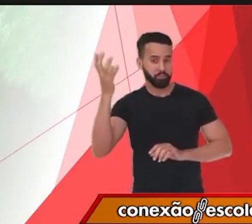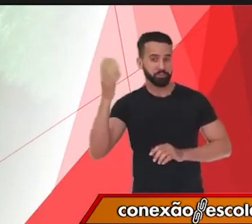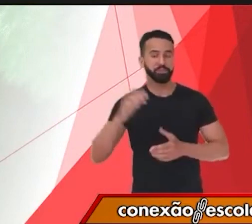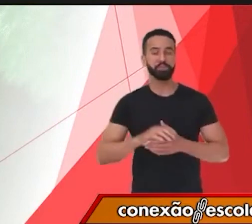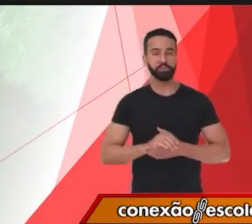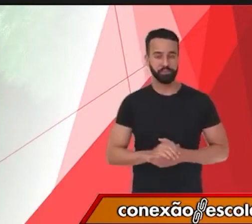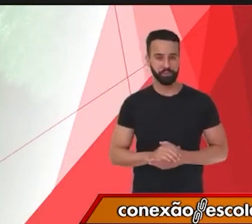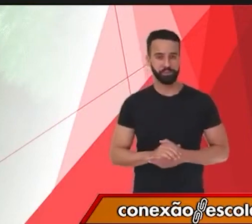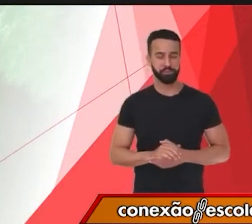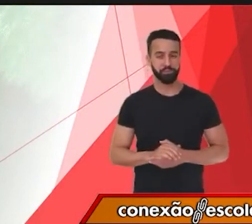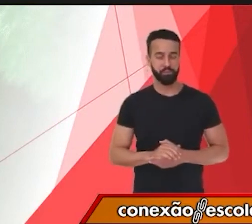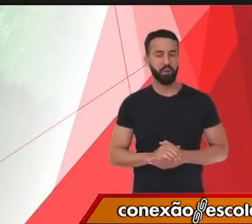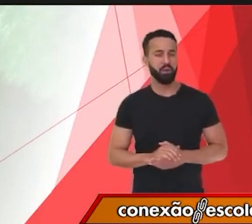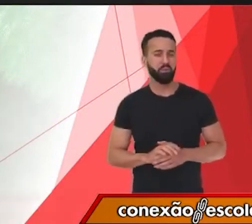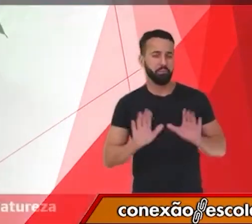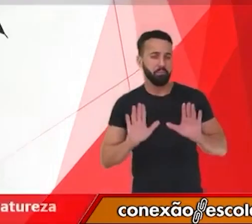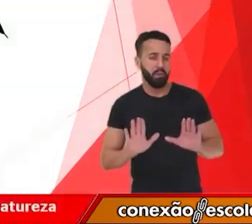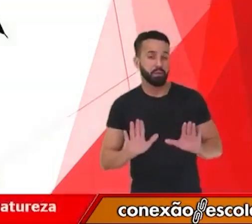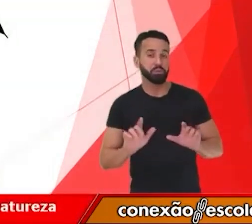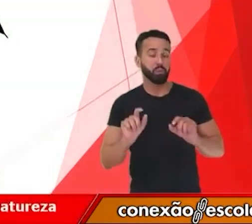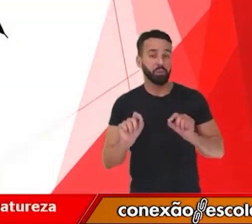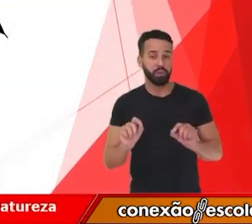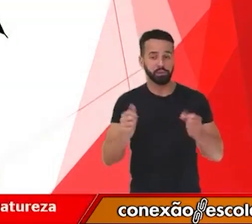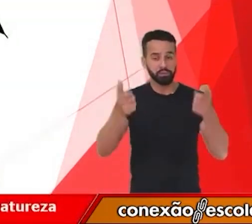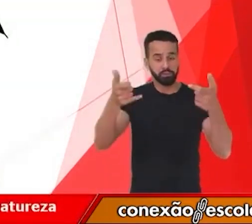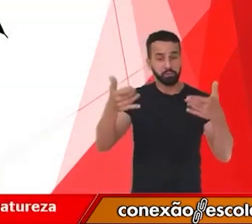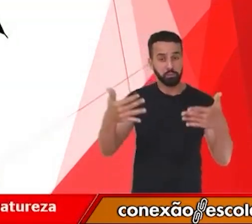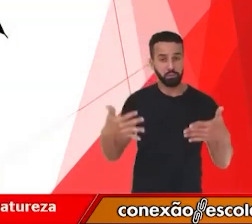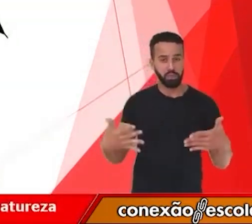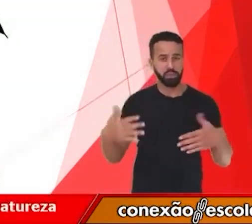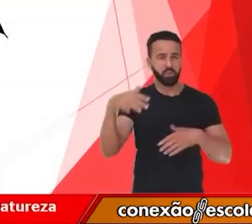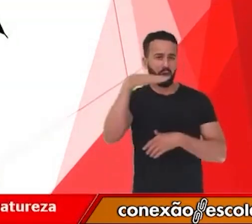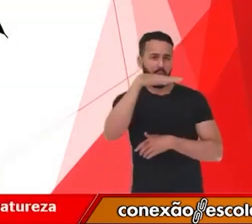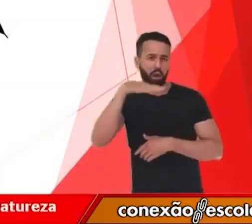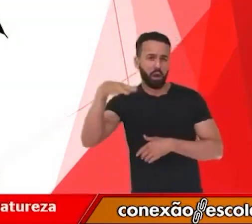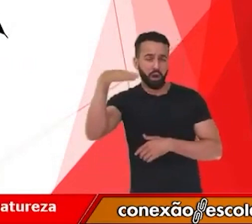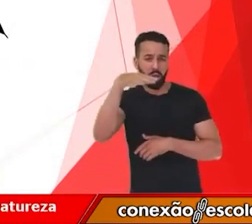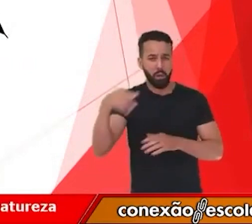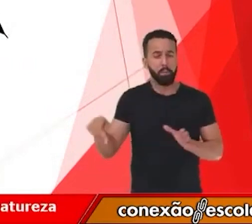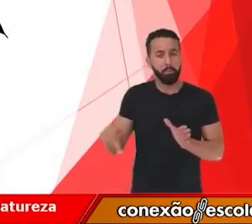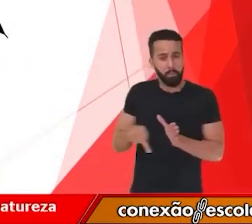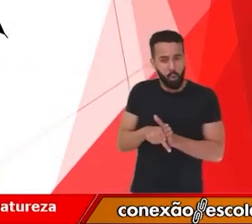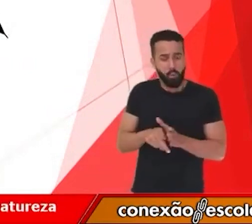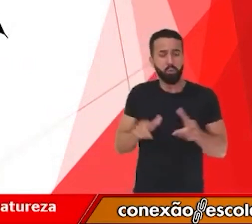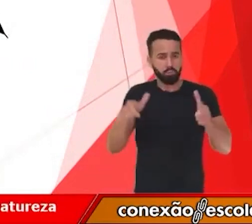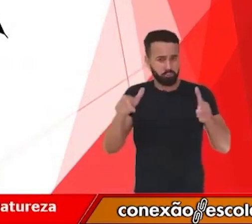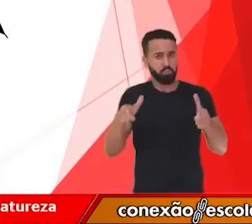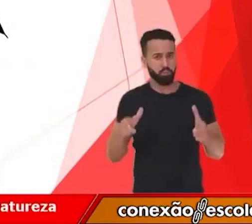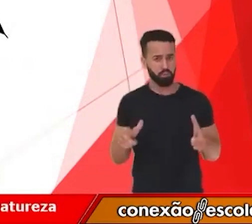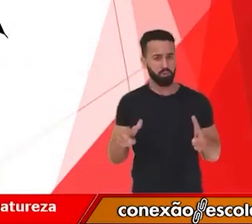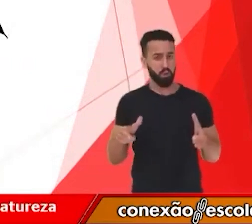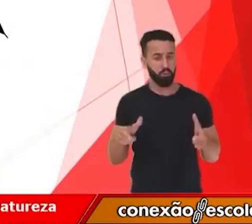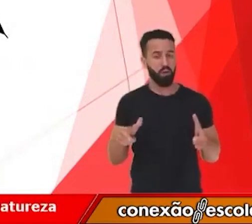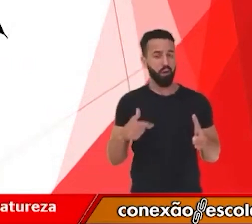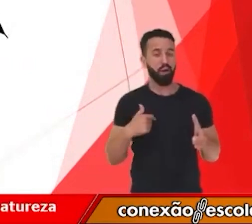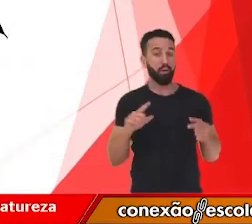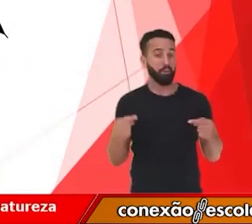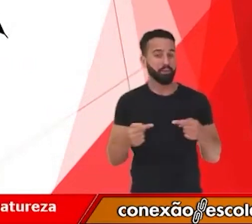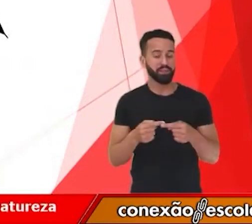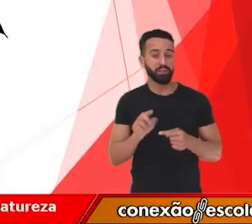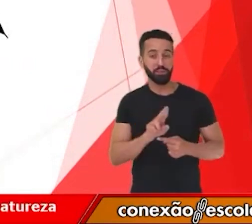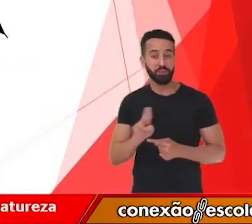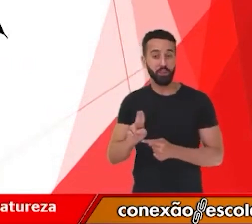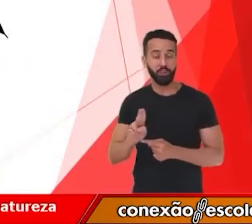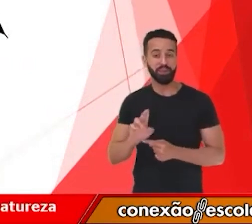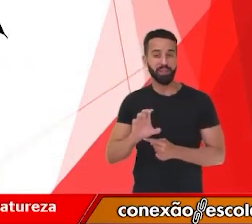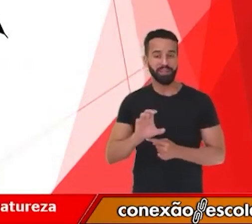Agora, quando eu falo das características atmosféricas predominantes em uma determinada região, aí estou falando